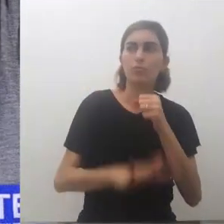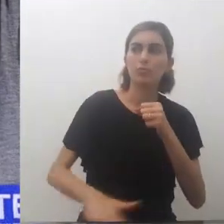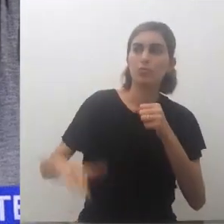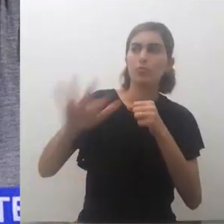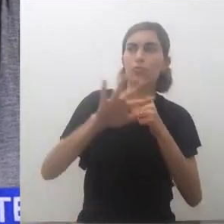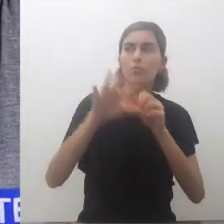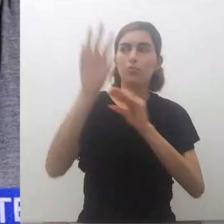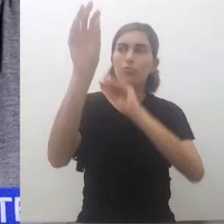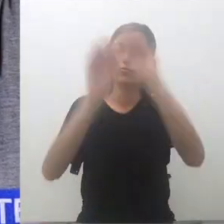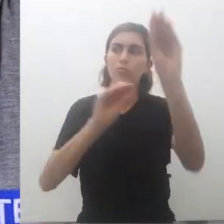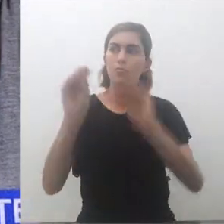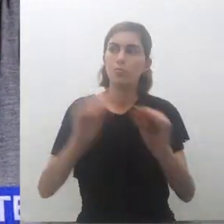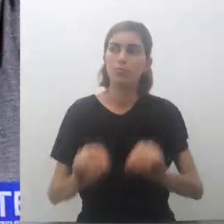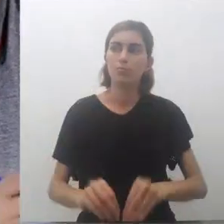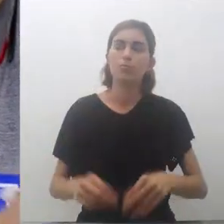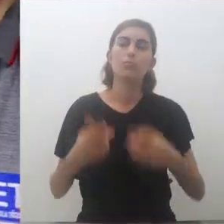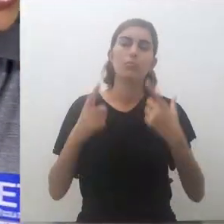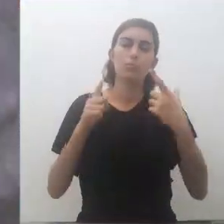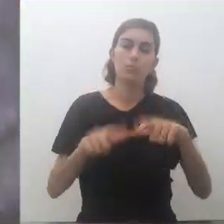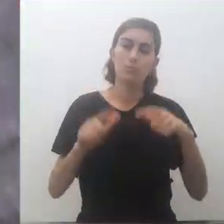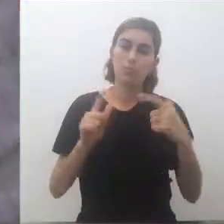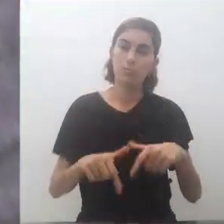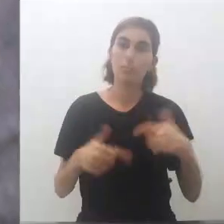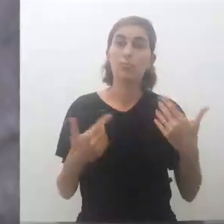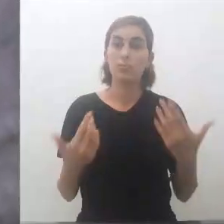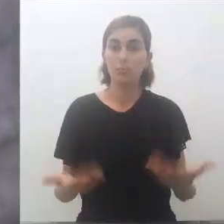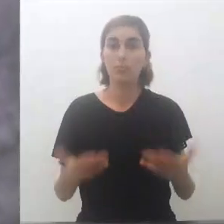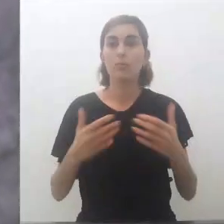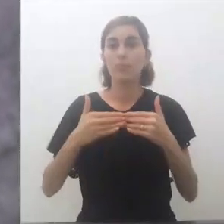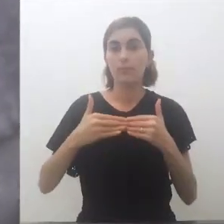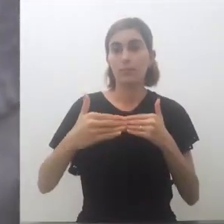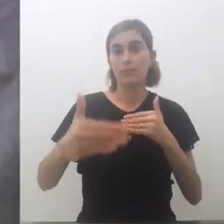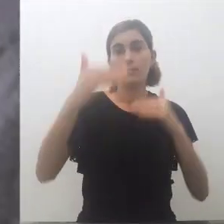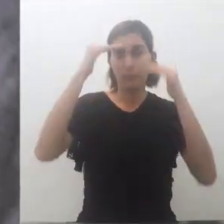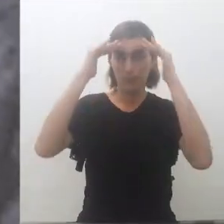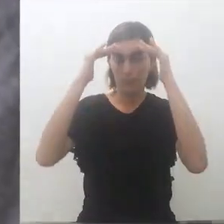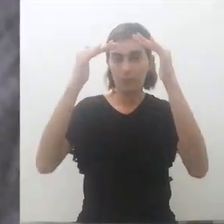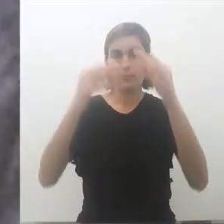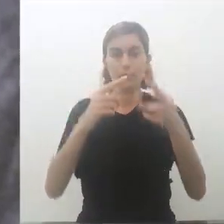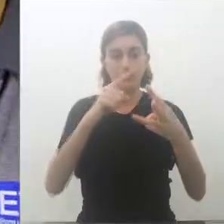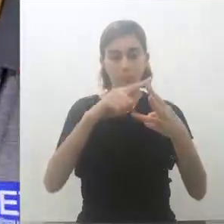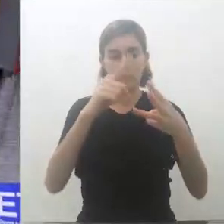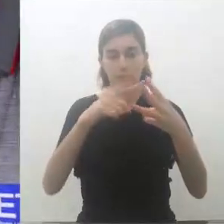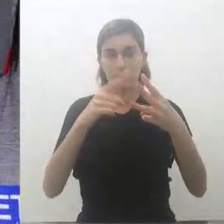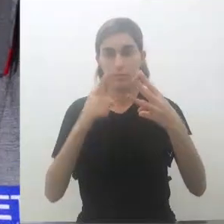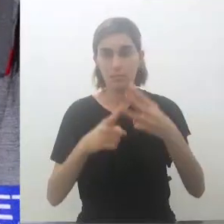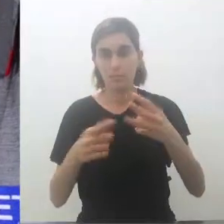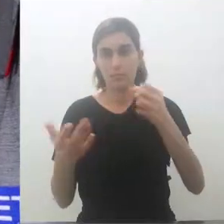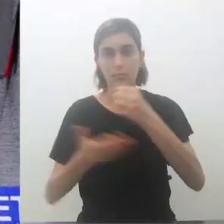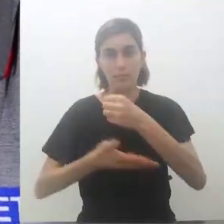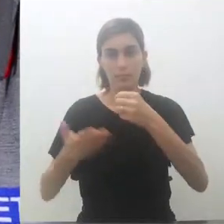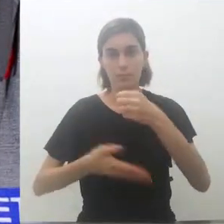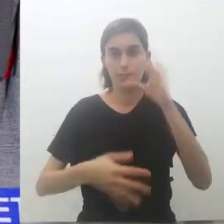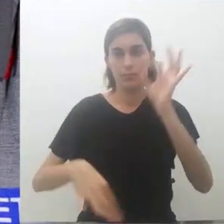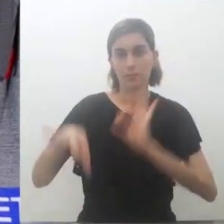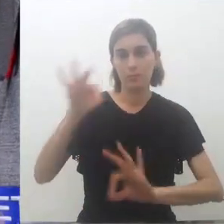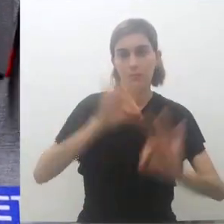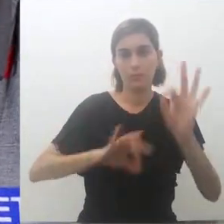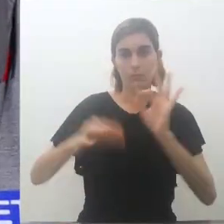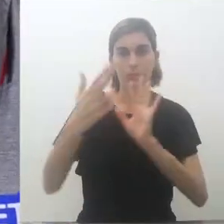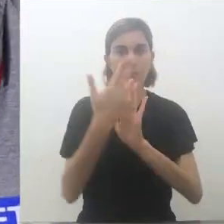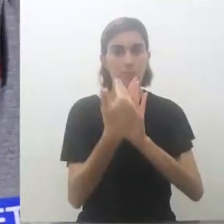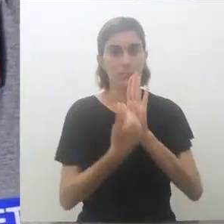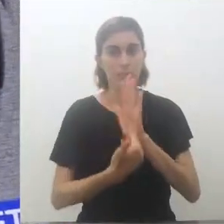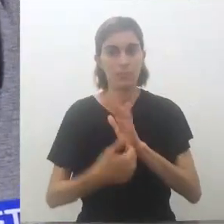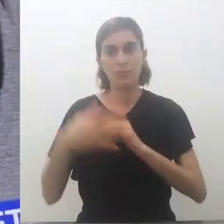objetos que irão ocupar esse espaço. Seguindo esses 3 passos básicos de construção de um desenho de observação